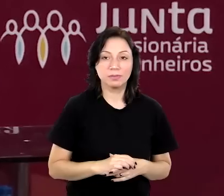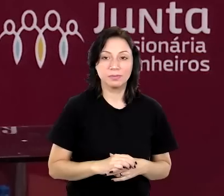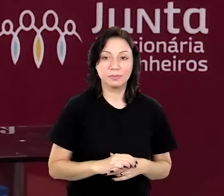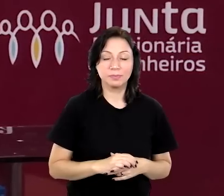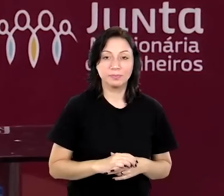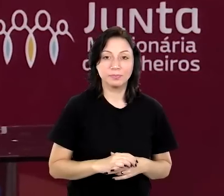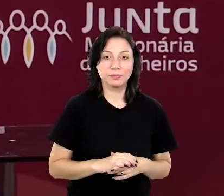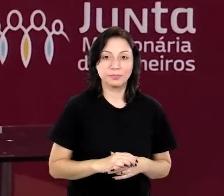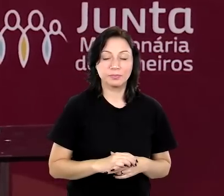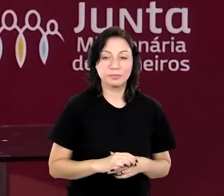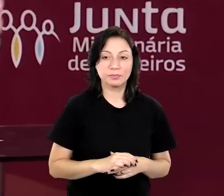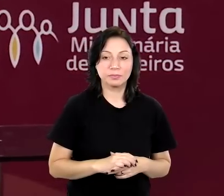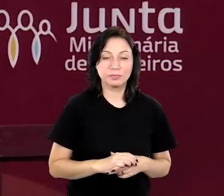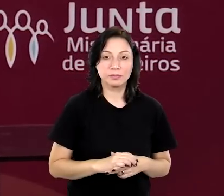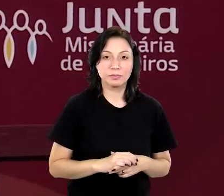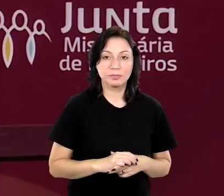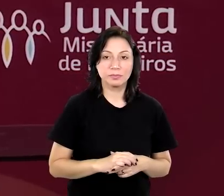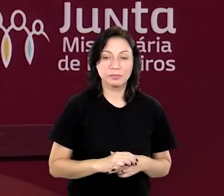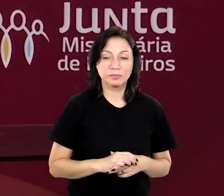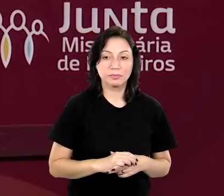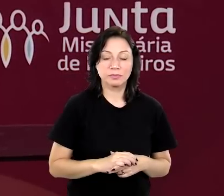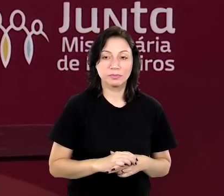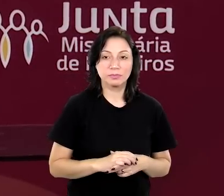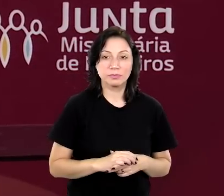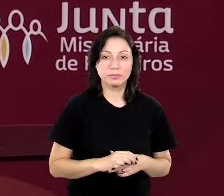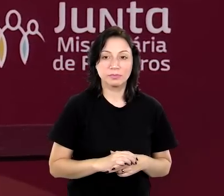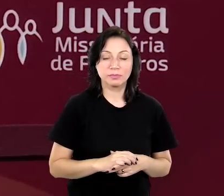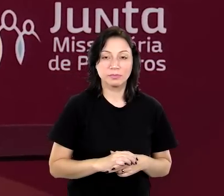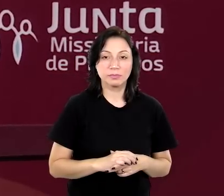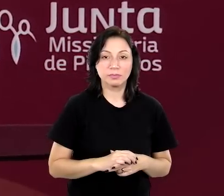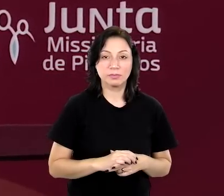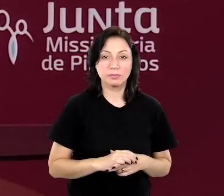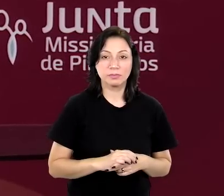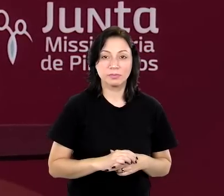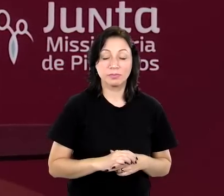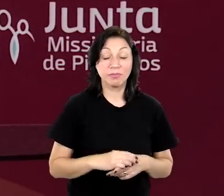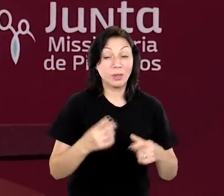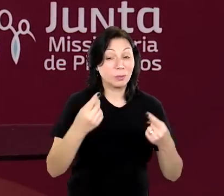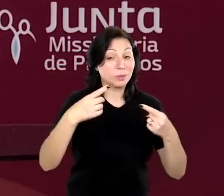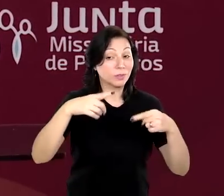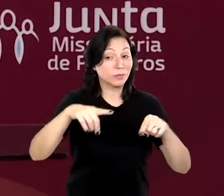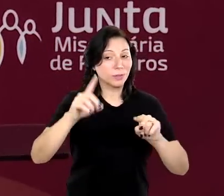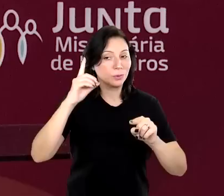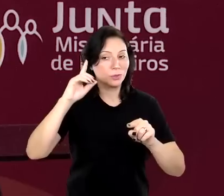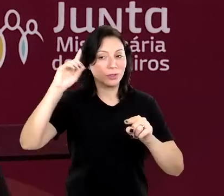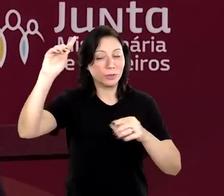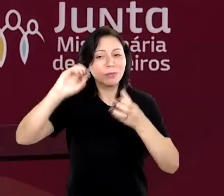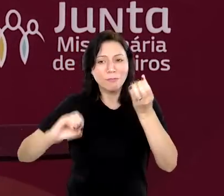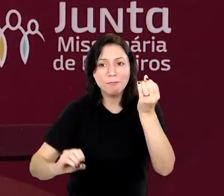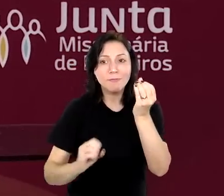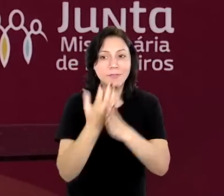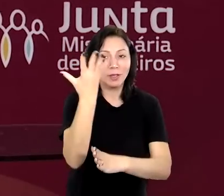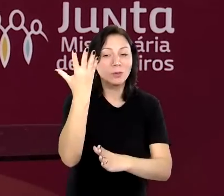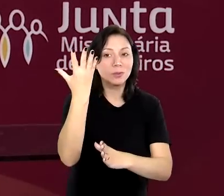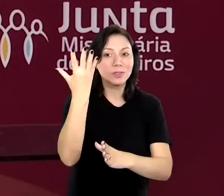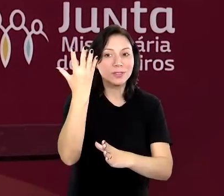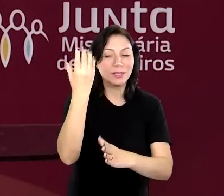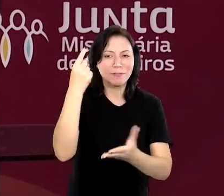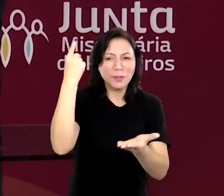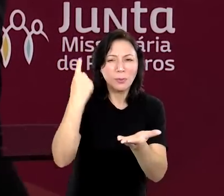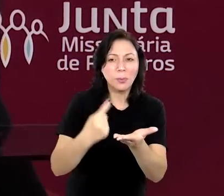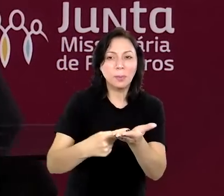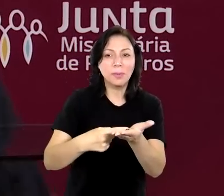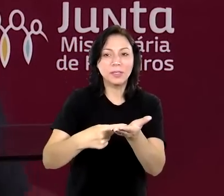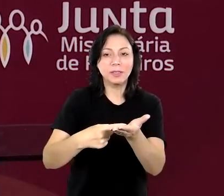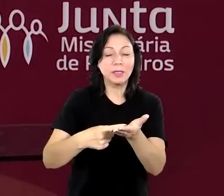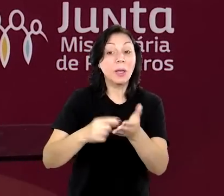ou esse desafio se concretizará na sua vida, não pela sua força, não pela sua capacidade, mas é o